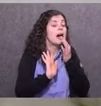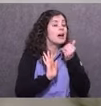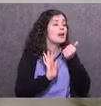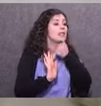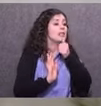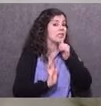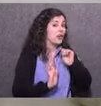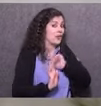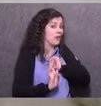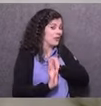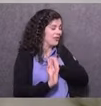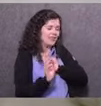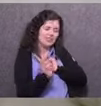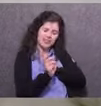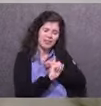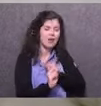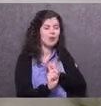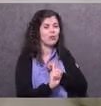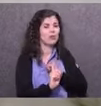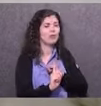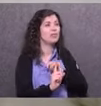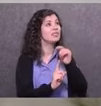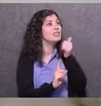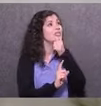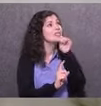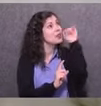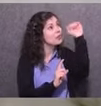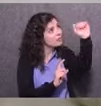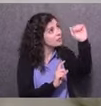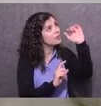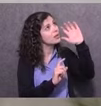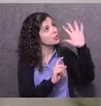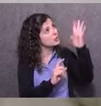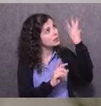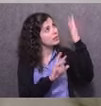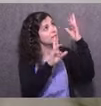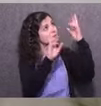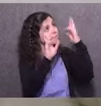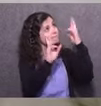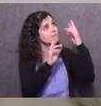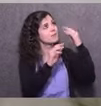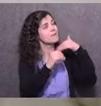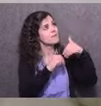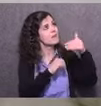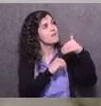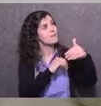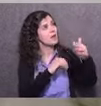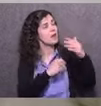quero, mas como tu queres.